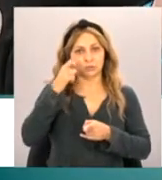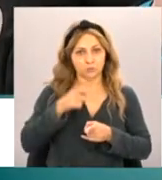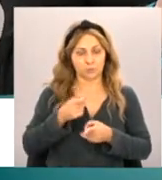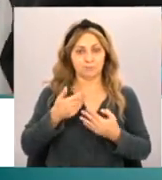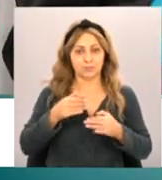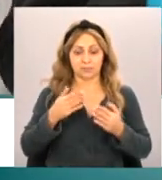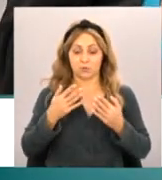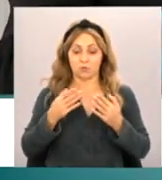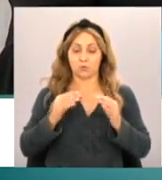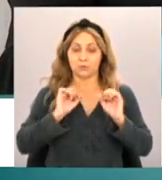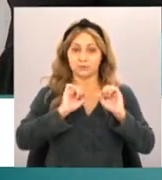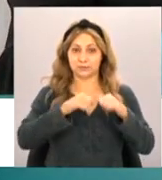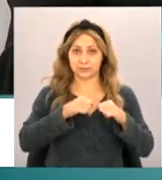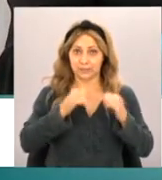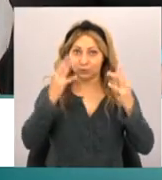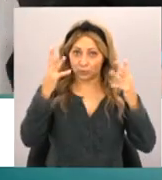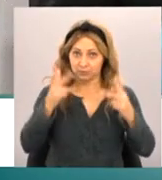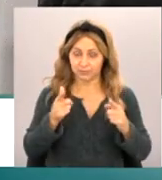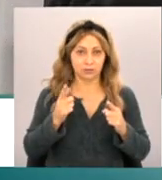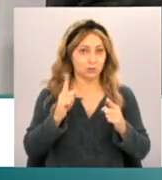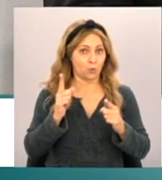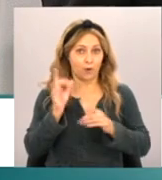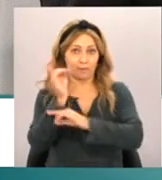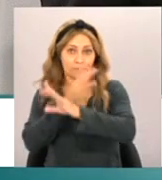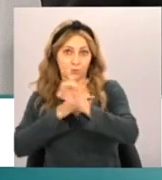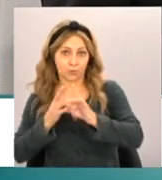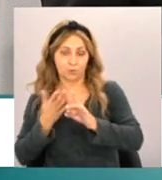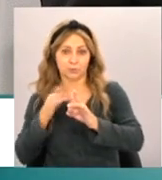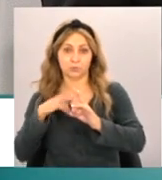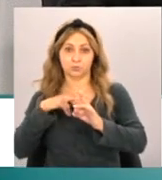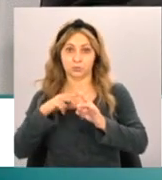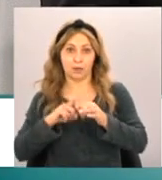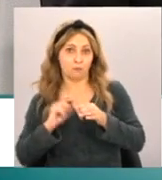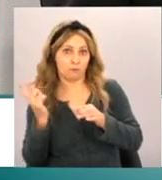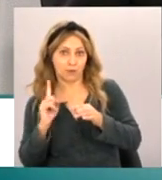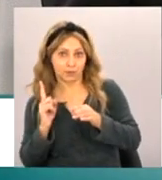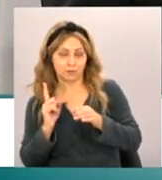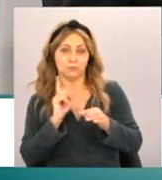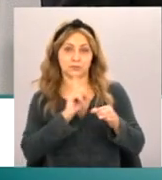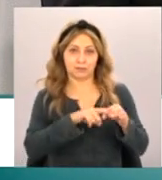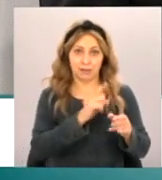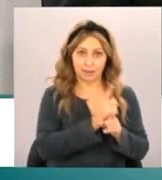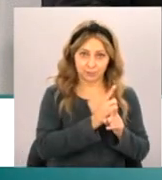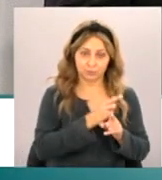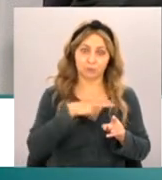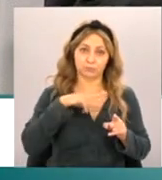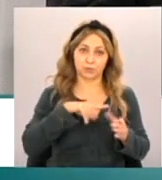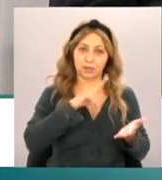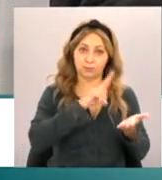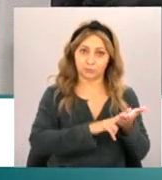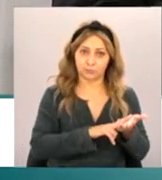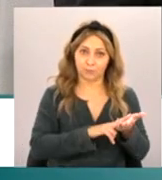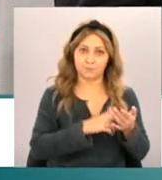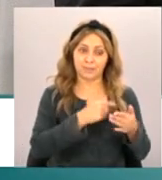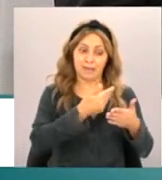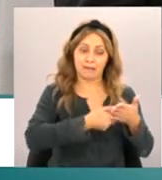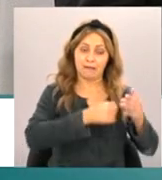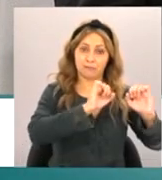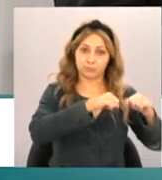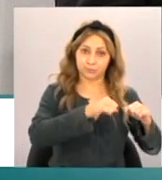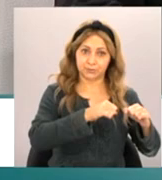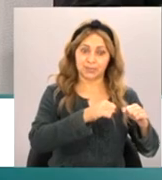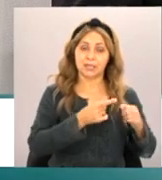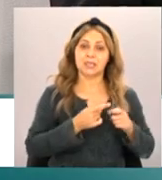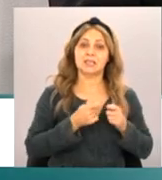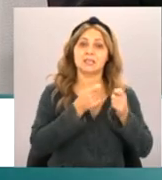tratado orçamental que também não é o Tratado europeu e também não se posto fora e que também aprovou é um tratado que tira a capacidade de investimento